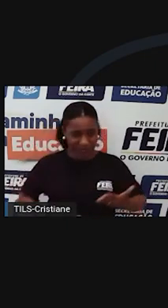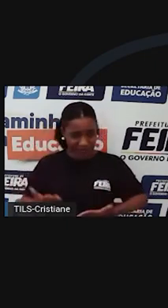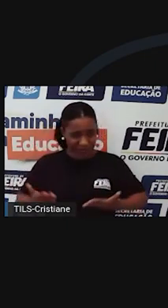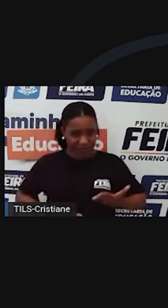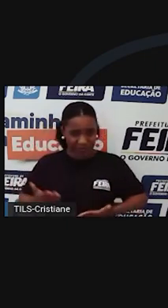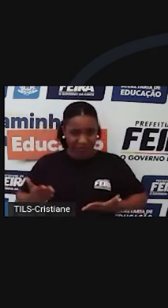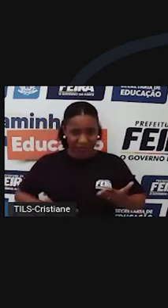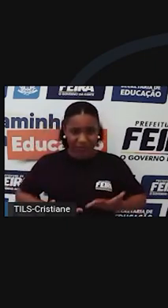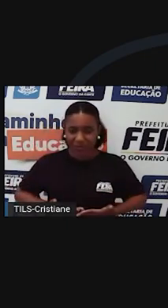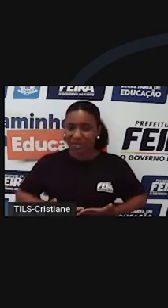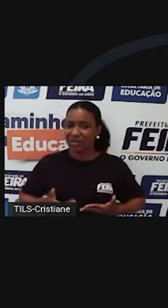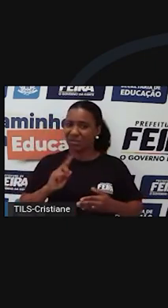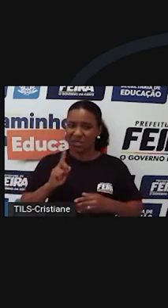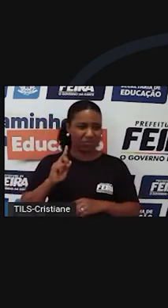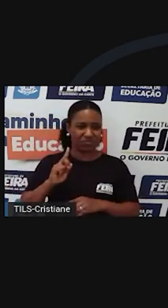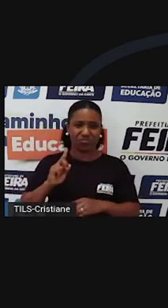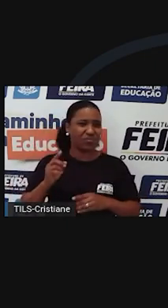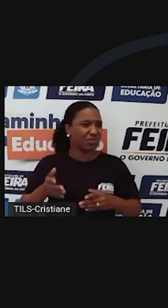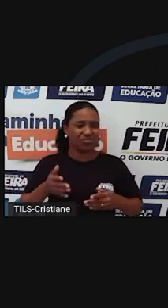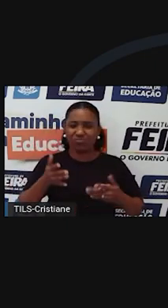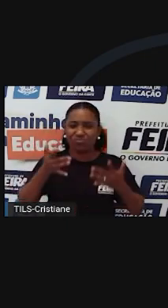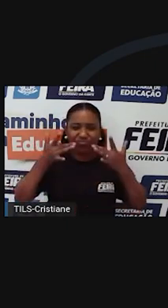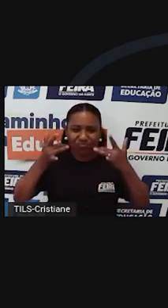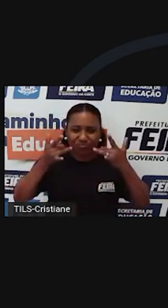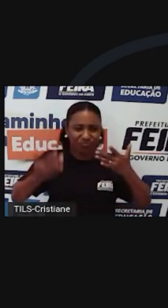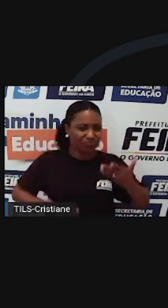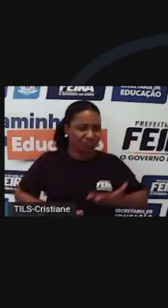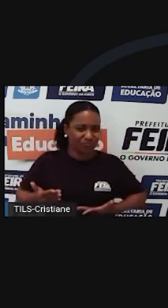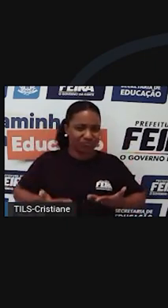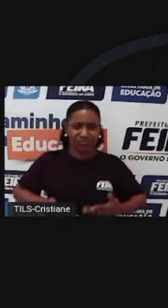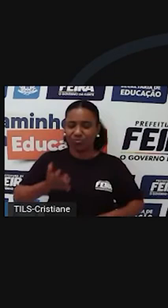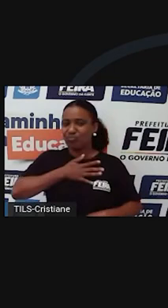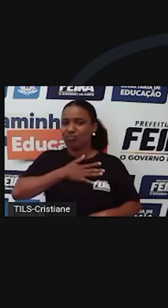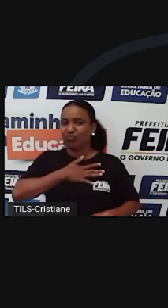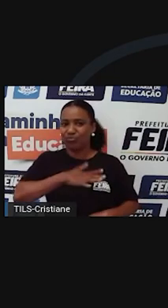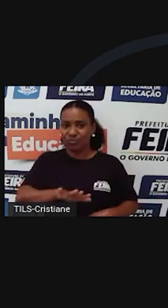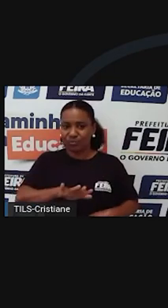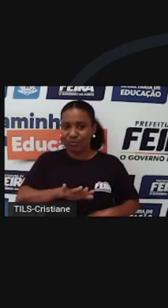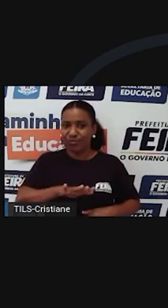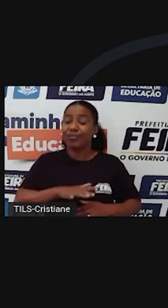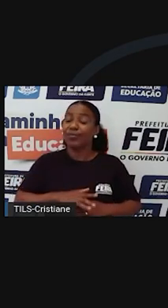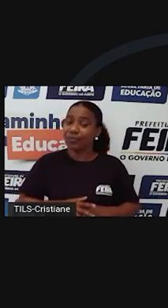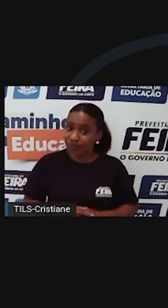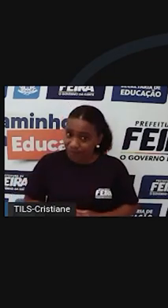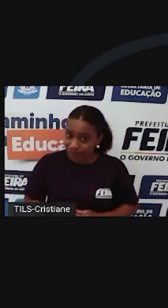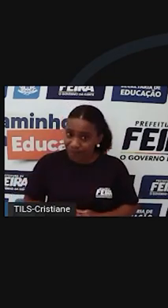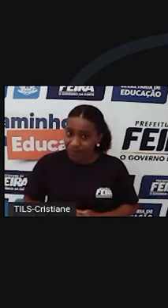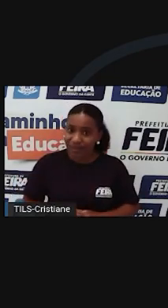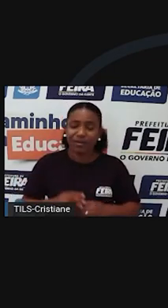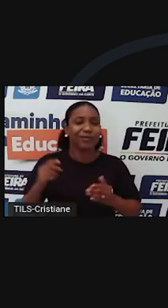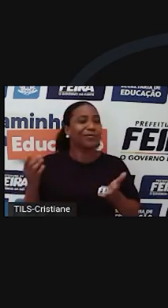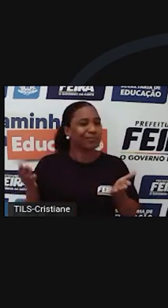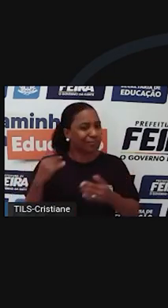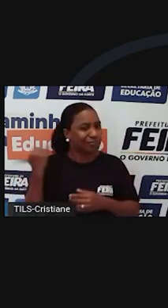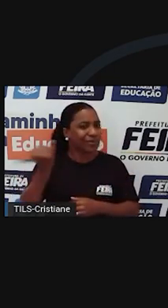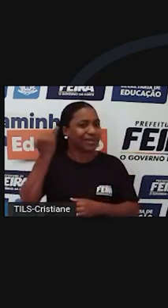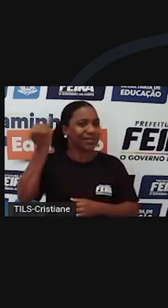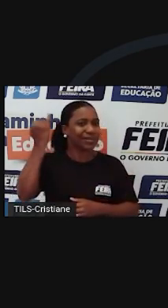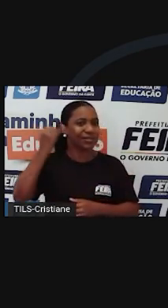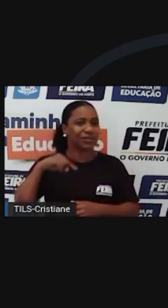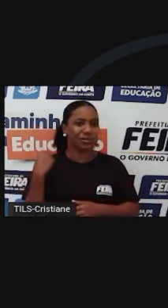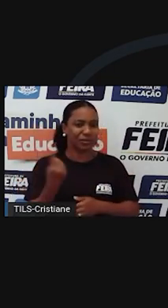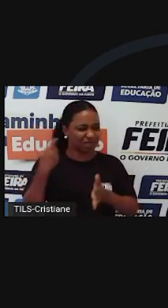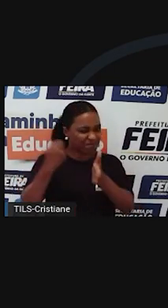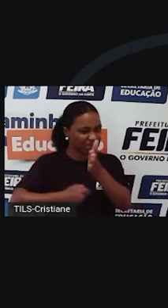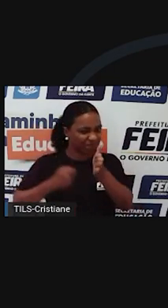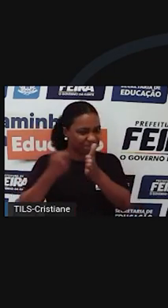Eu não quero contribuir com essa imagem. Isso foi muito importante para mim, porque hoje é isso que nós lutamos. Lutamos pela